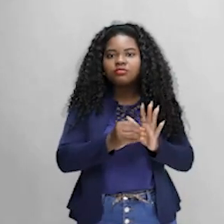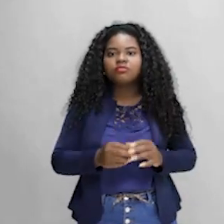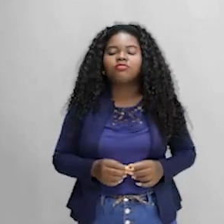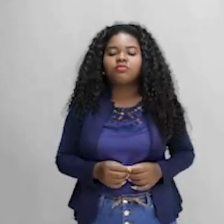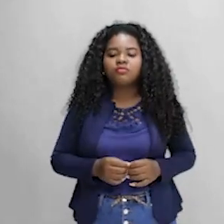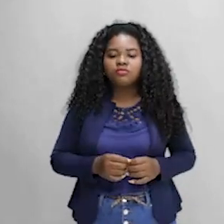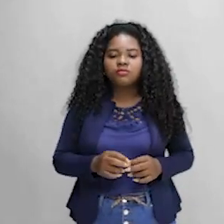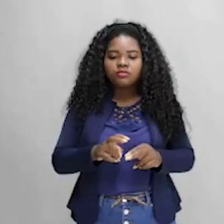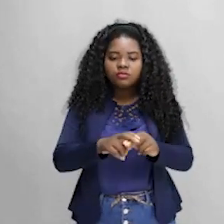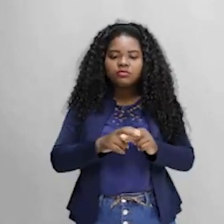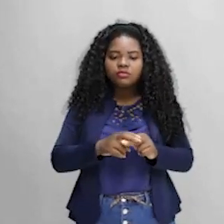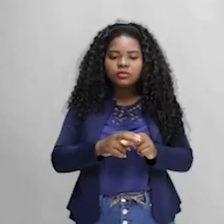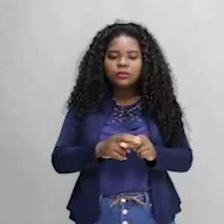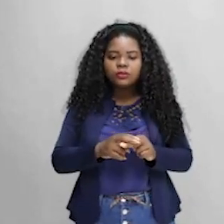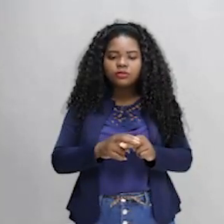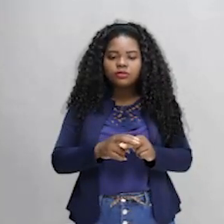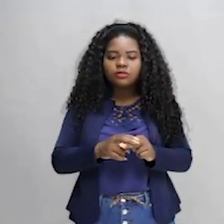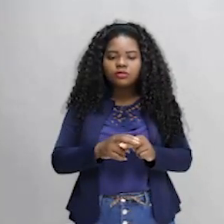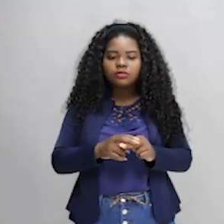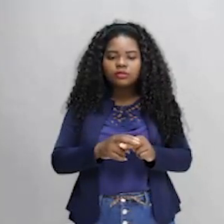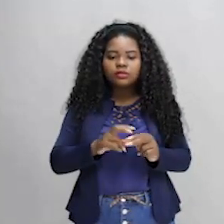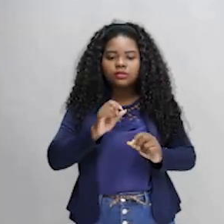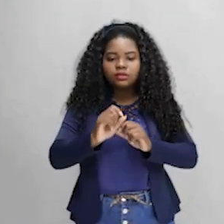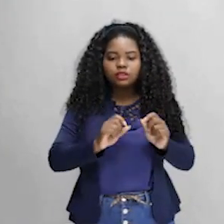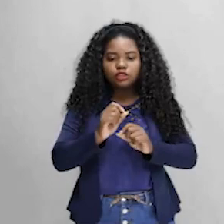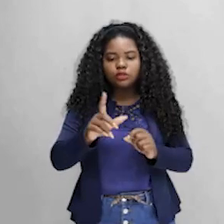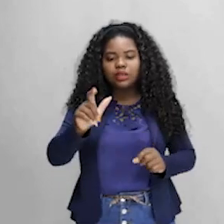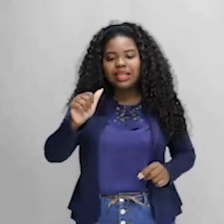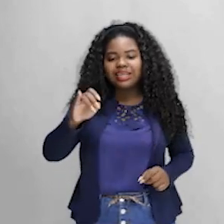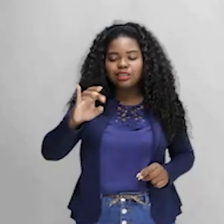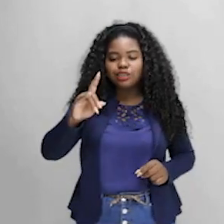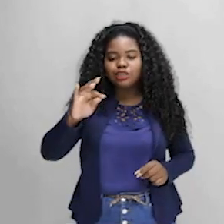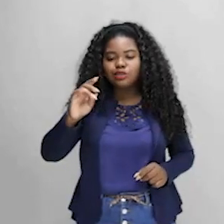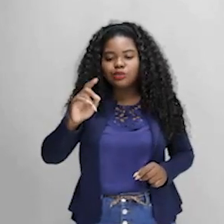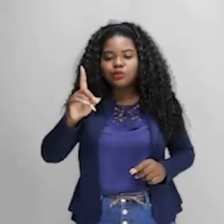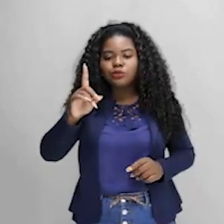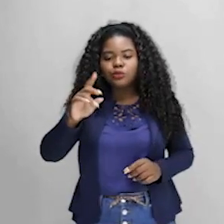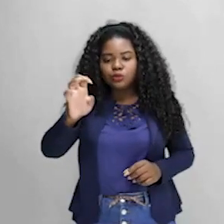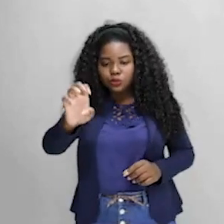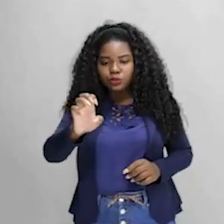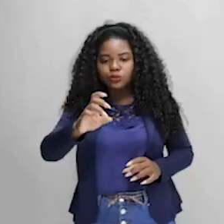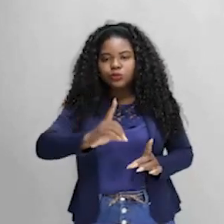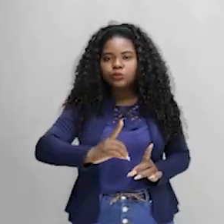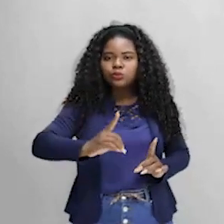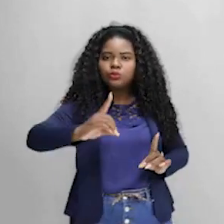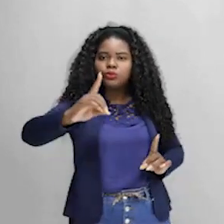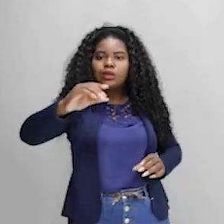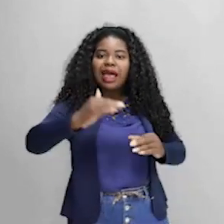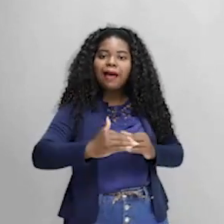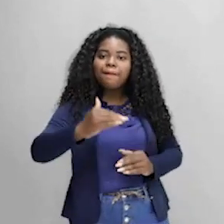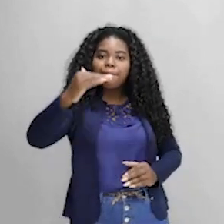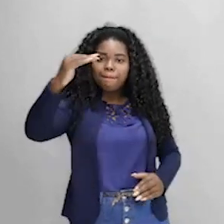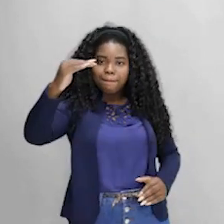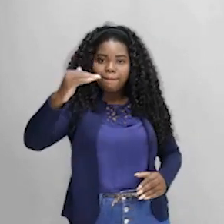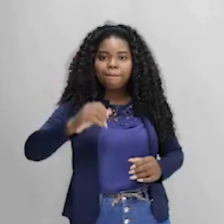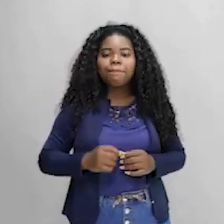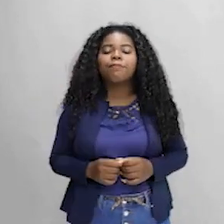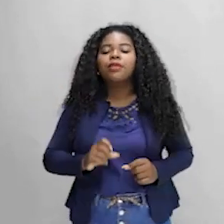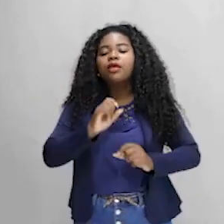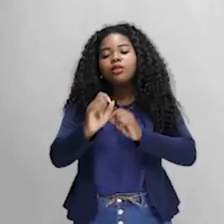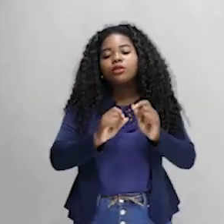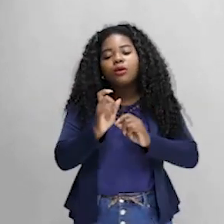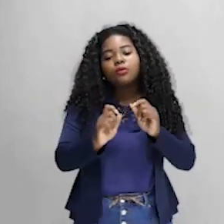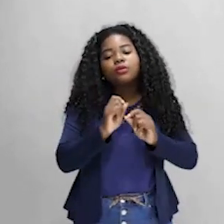a gente se afasta do centro da Terra, ou seja, a latitude aumenta, o que acontece com o índice de luminosidade? Ele